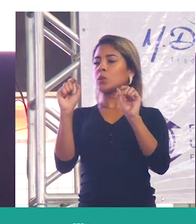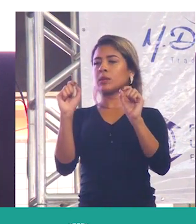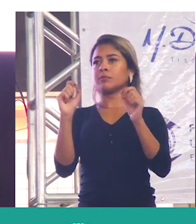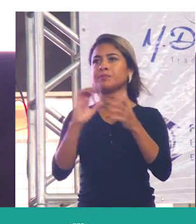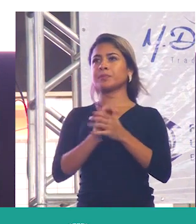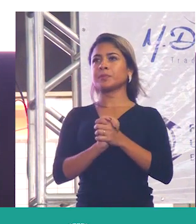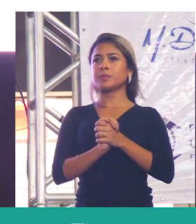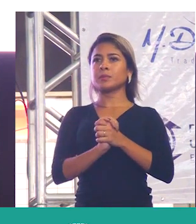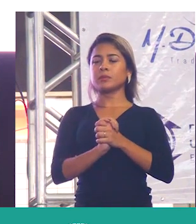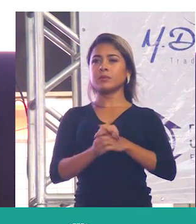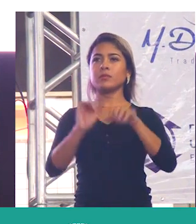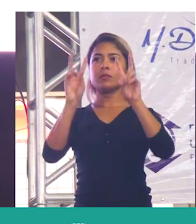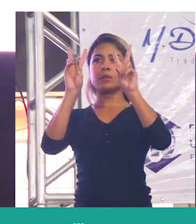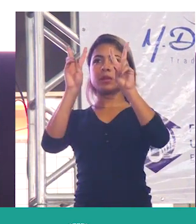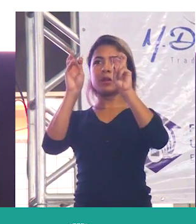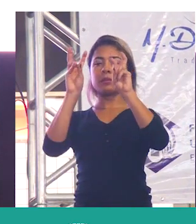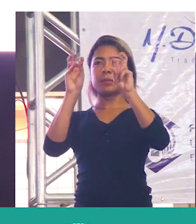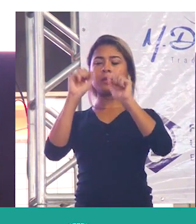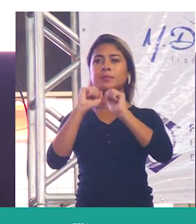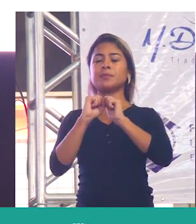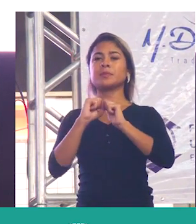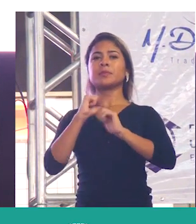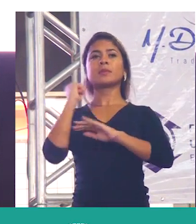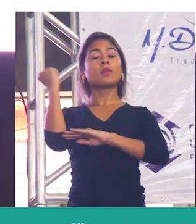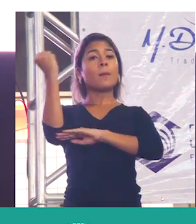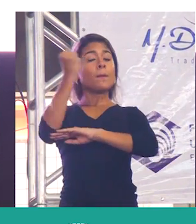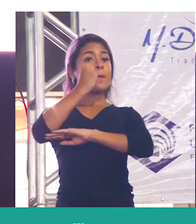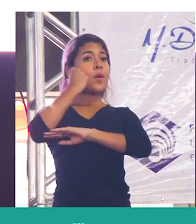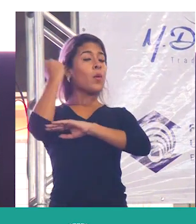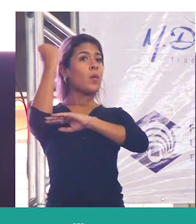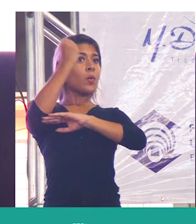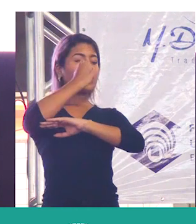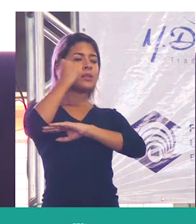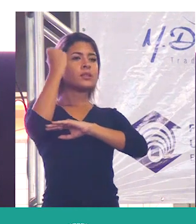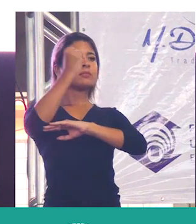é a polêmica que existe em torno